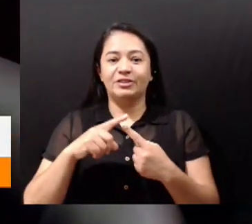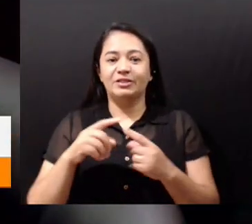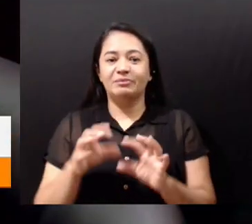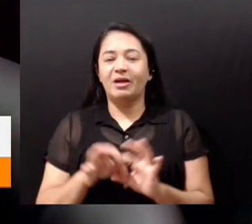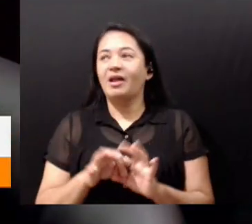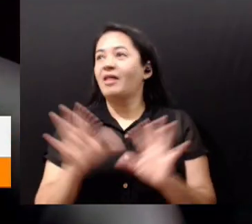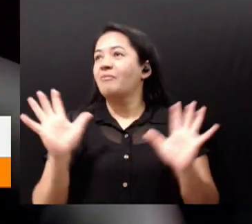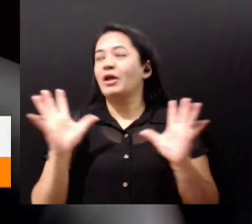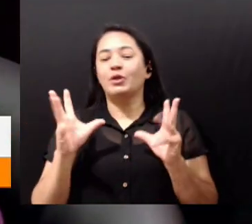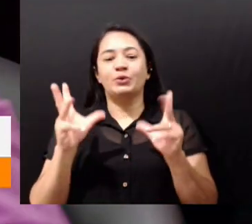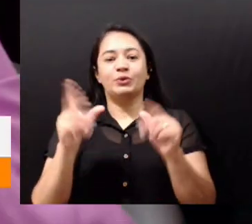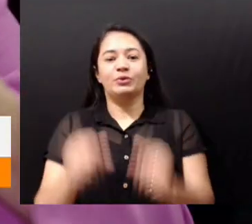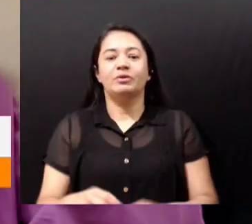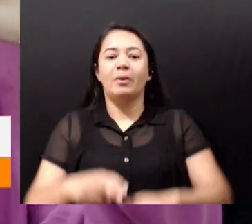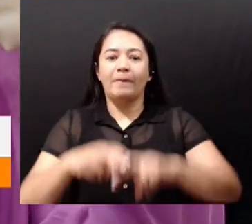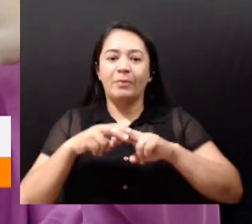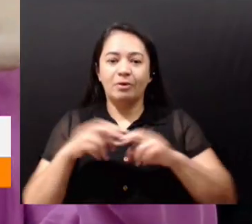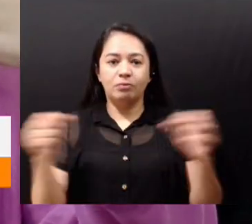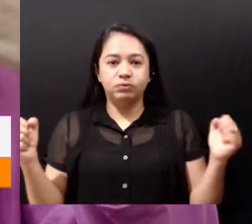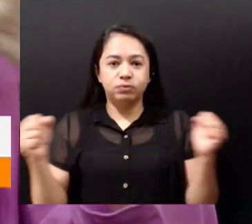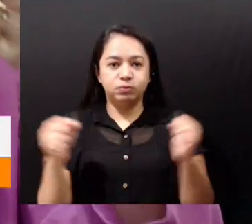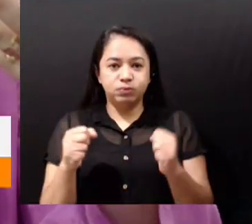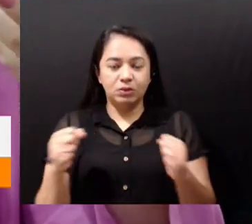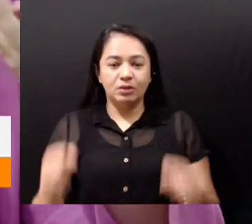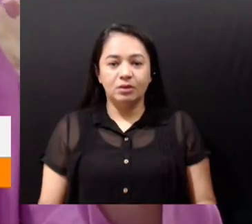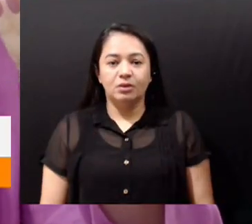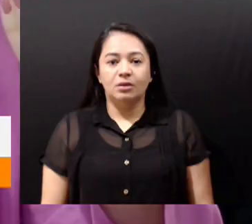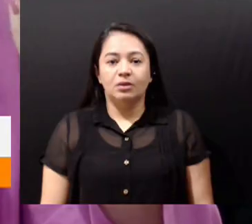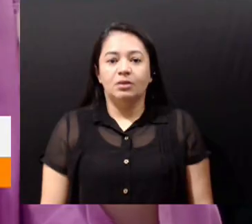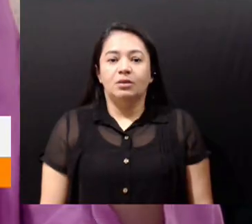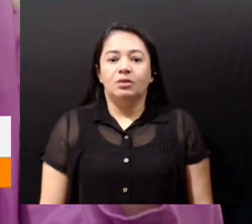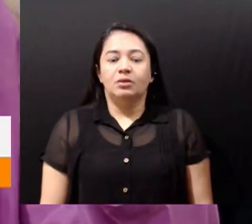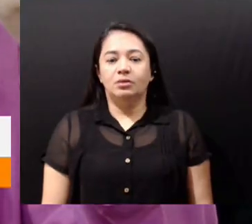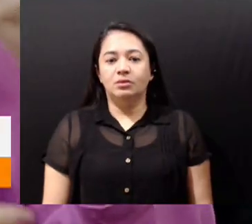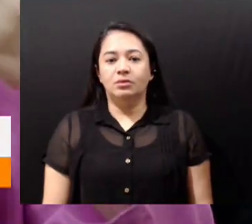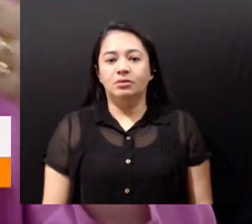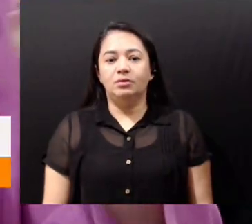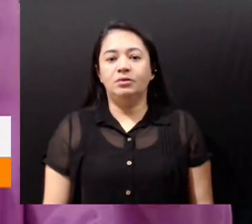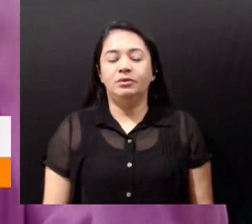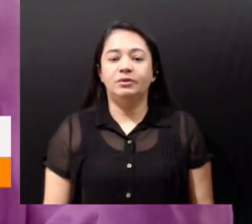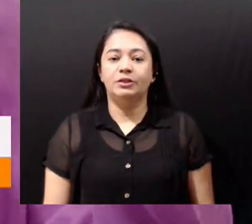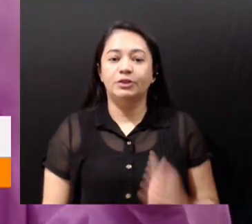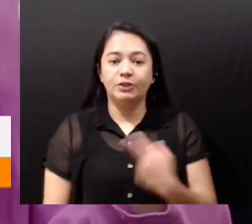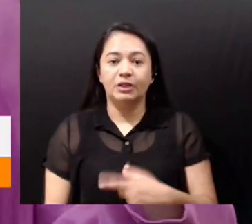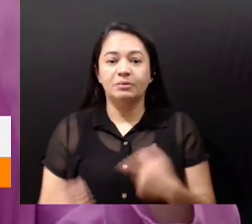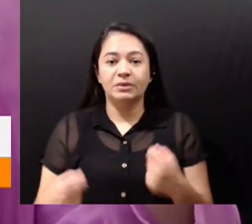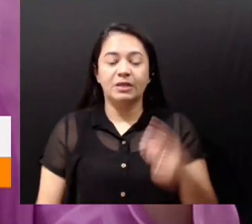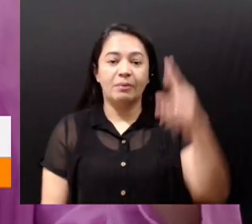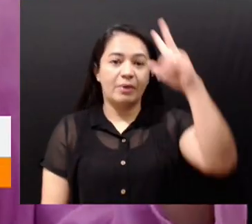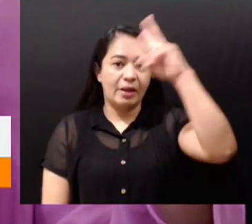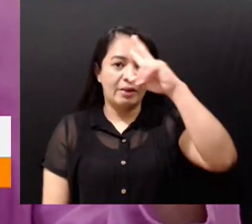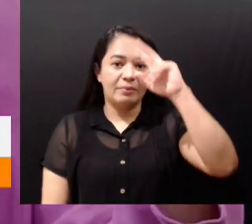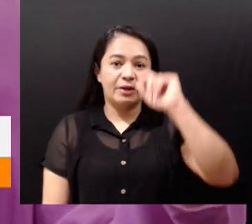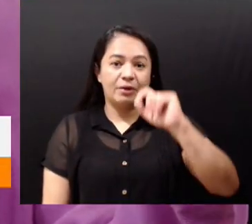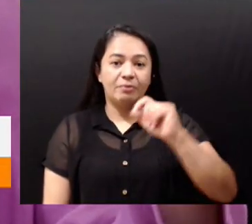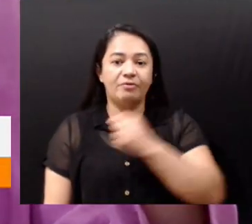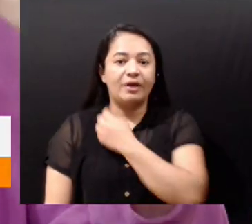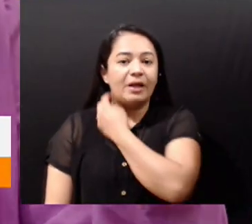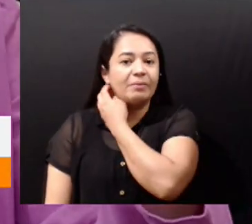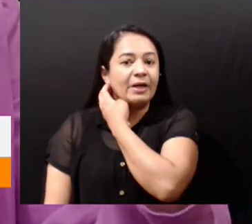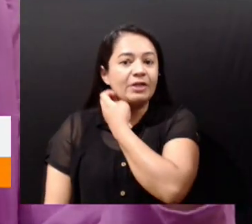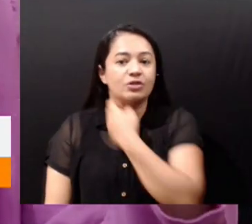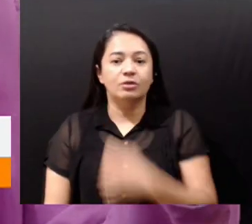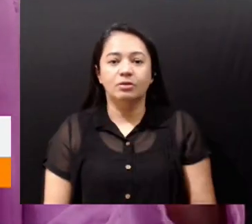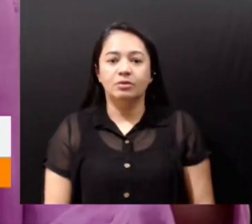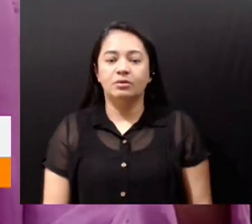o efeito sanfona. E também a gente tem que lembrar, né, que além desse efeito sanfona que é tão relatado, o que é que acontece? Às